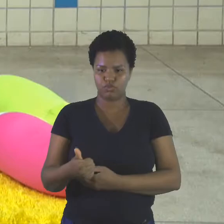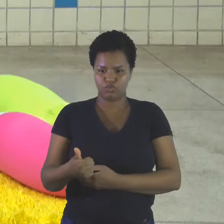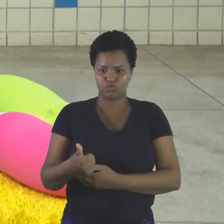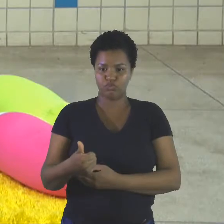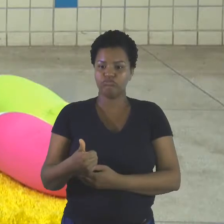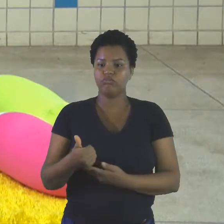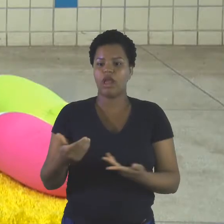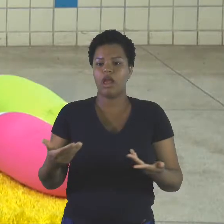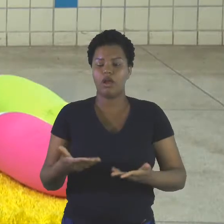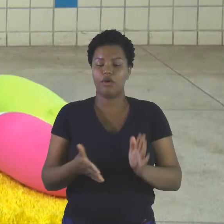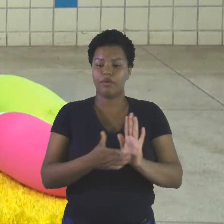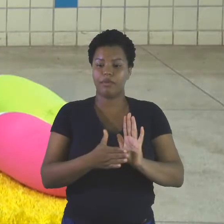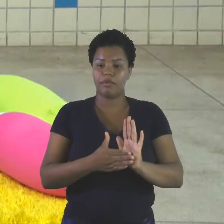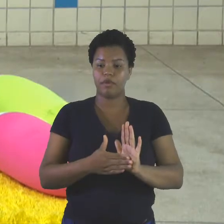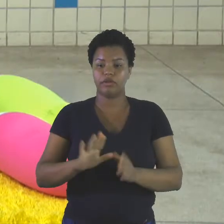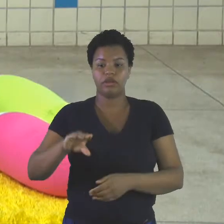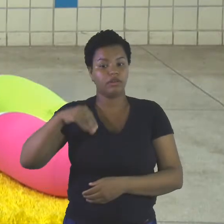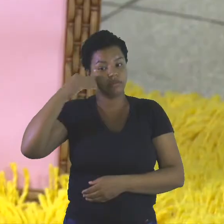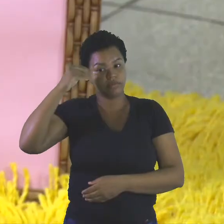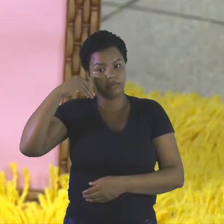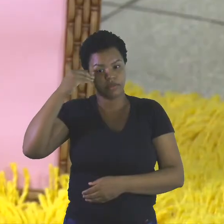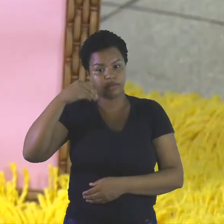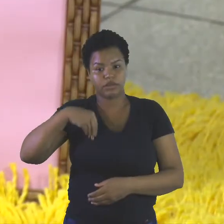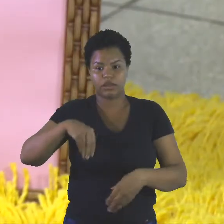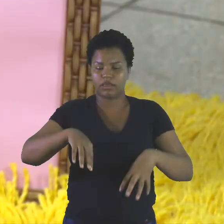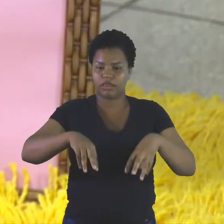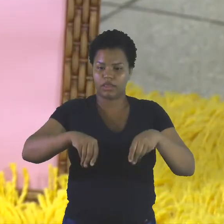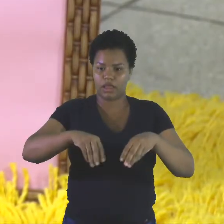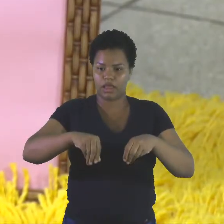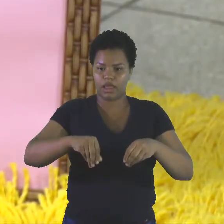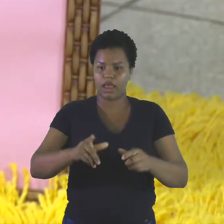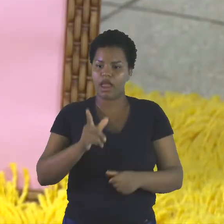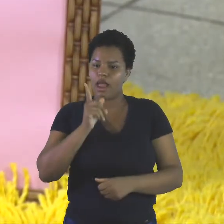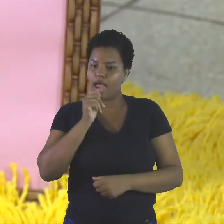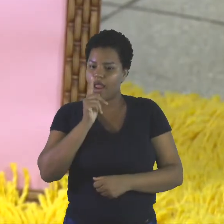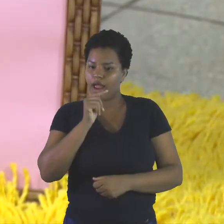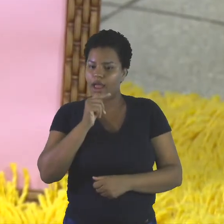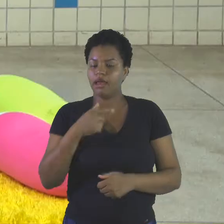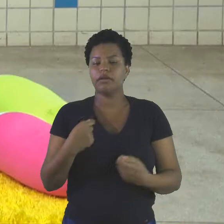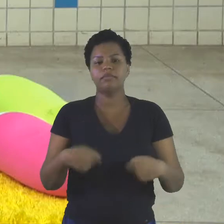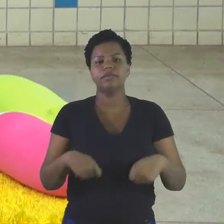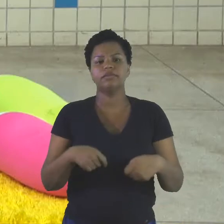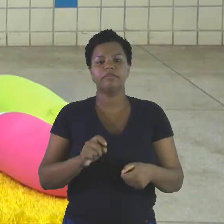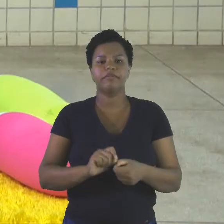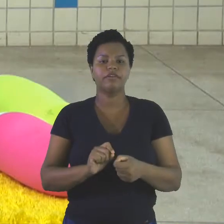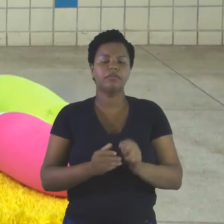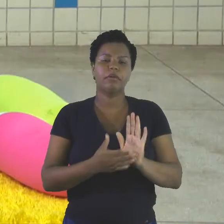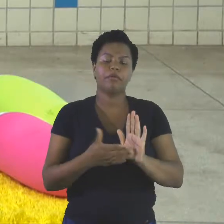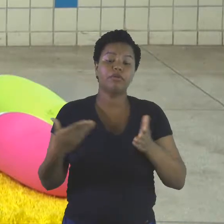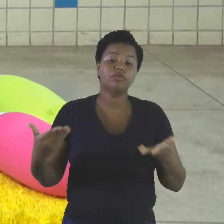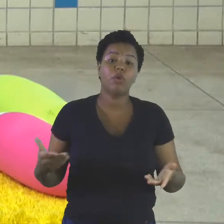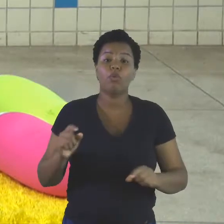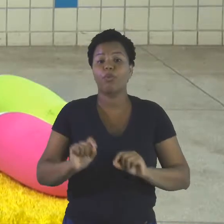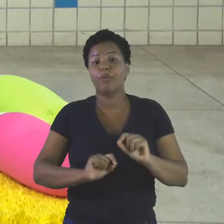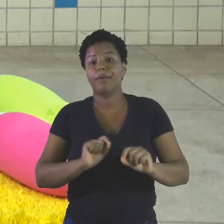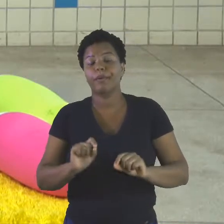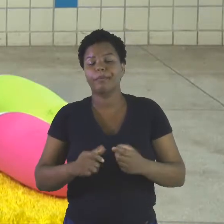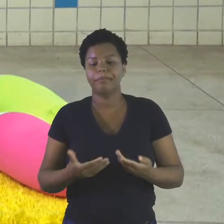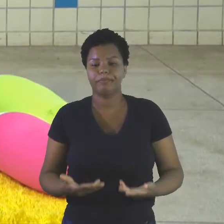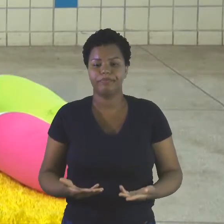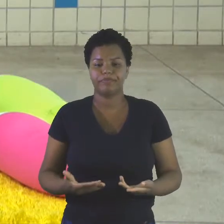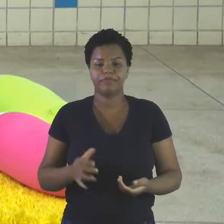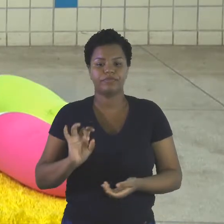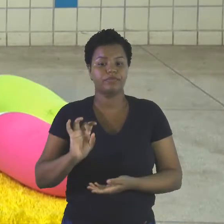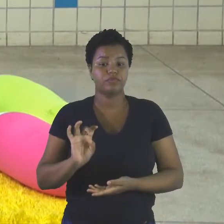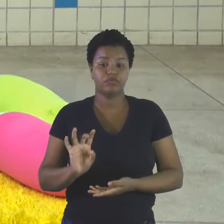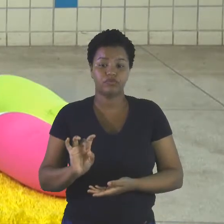proposta experiência com terra e água o que que nós vamos precisar para realizar essa proposta apenas